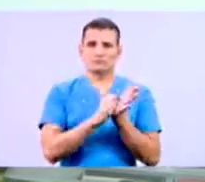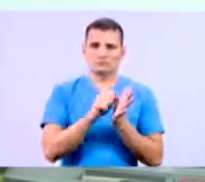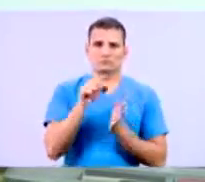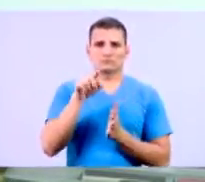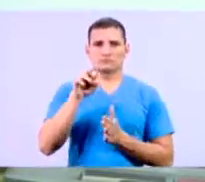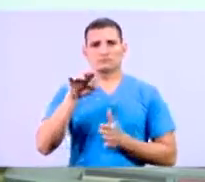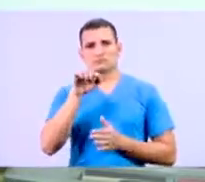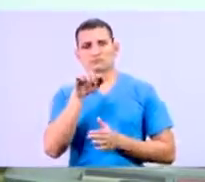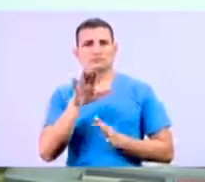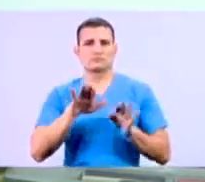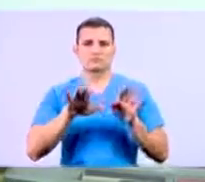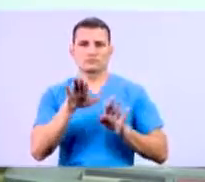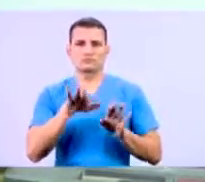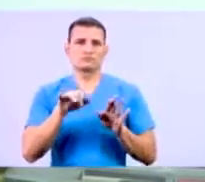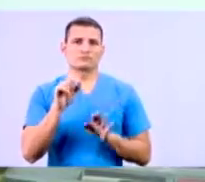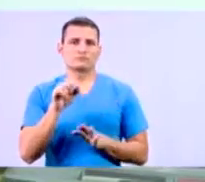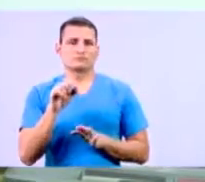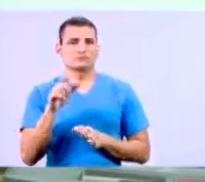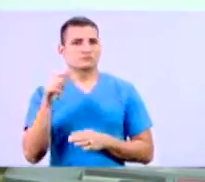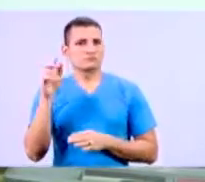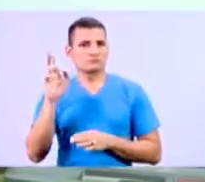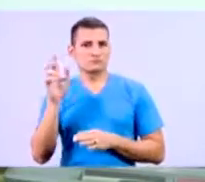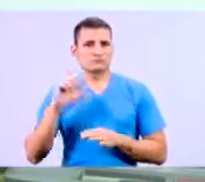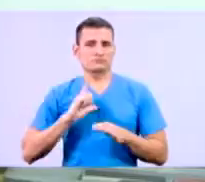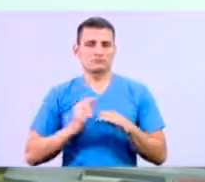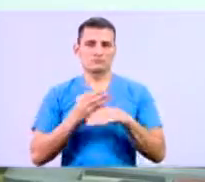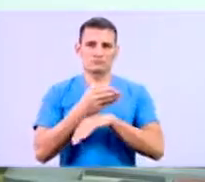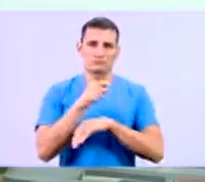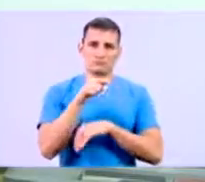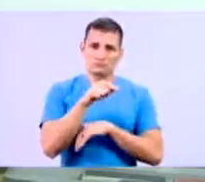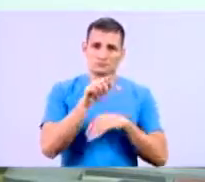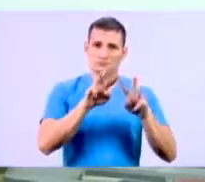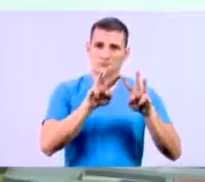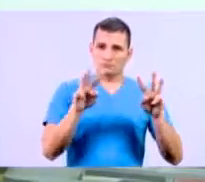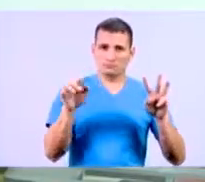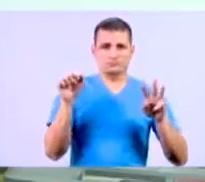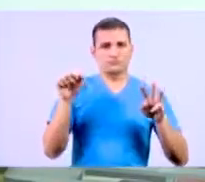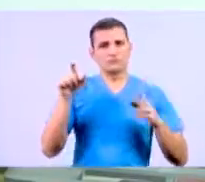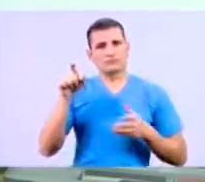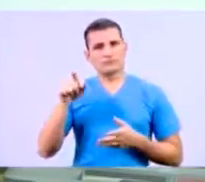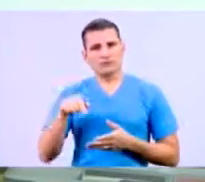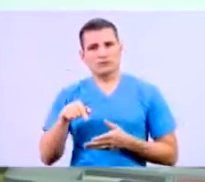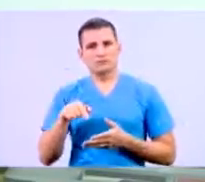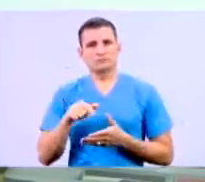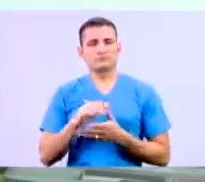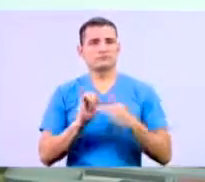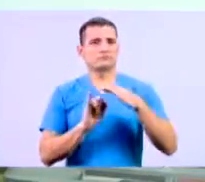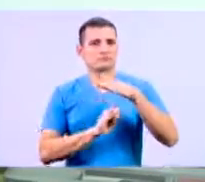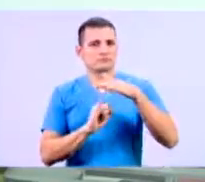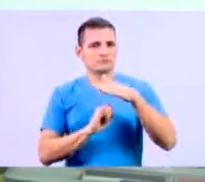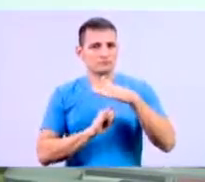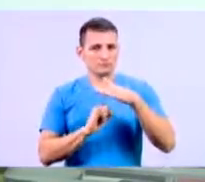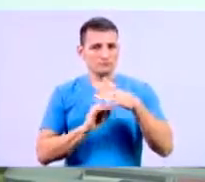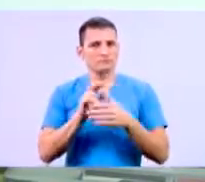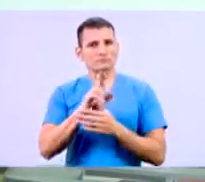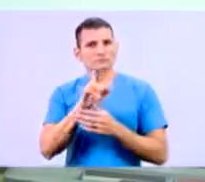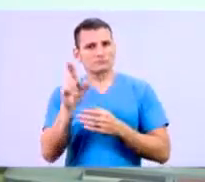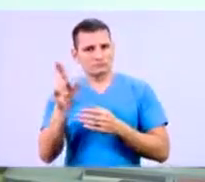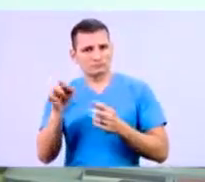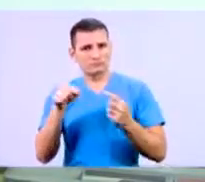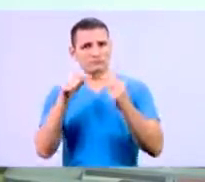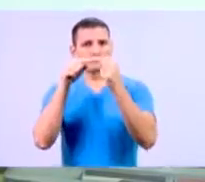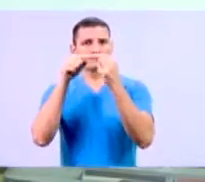cuidado para que quem está tendo acesso a esse domínio, ele seja uma instituição que o nome